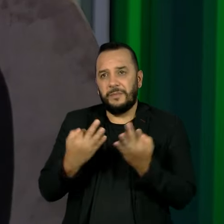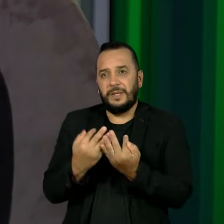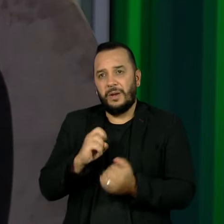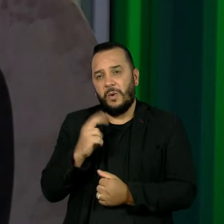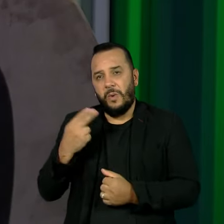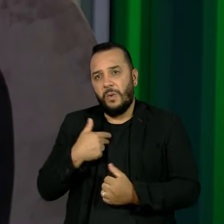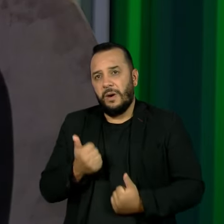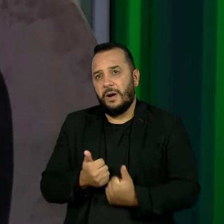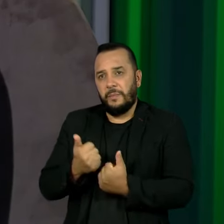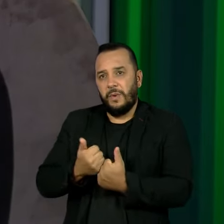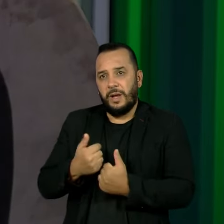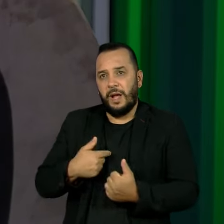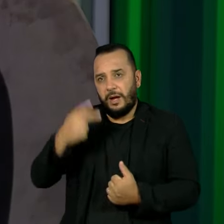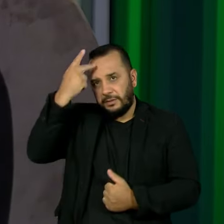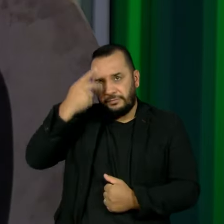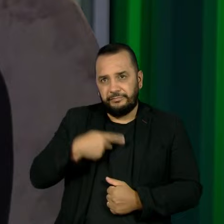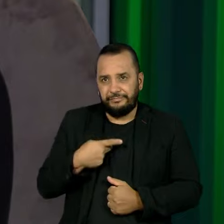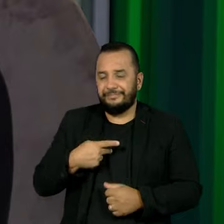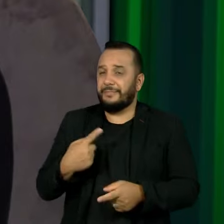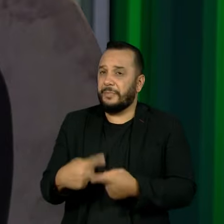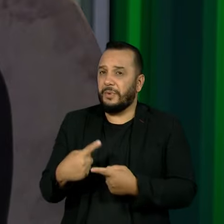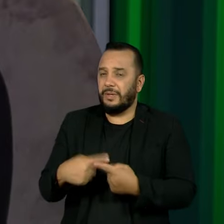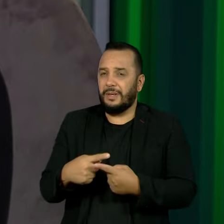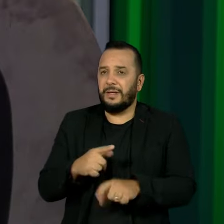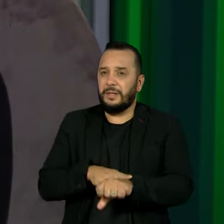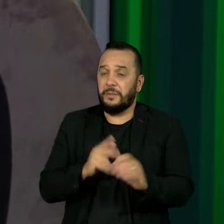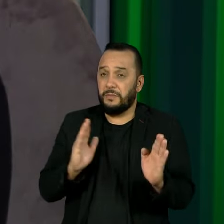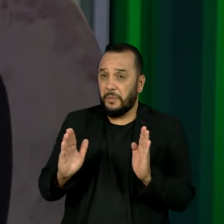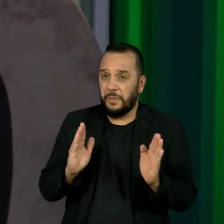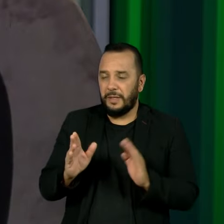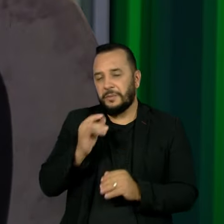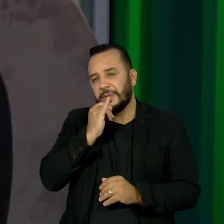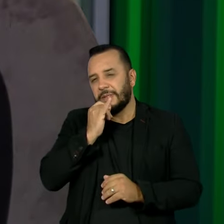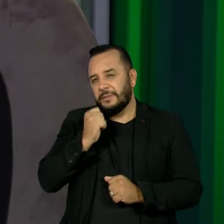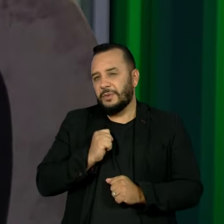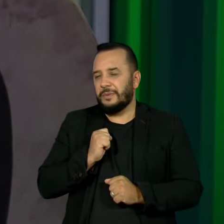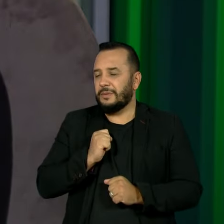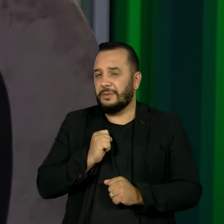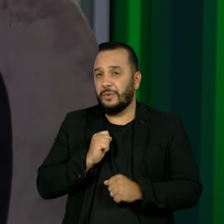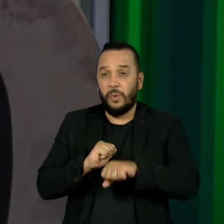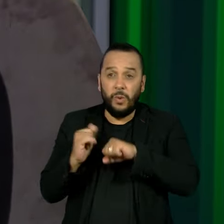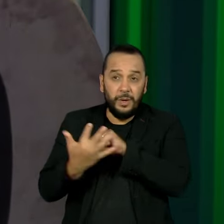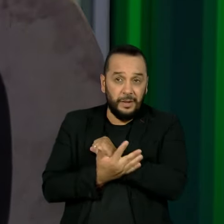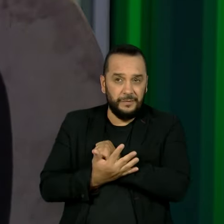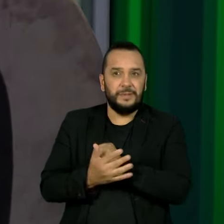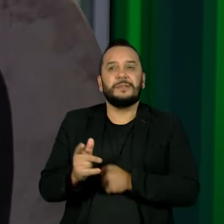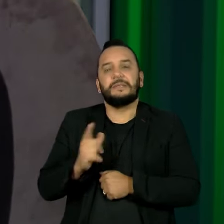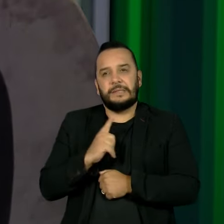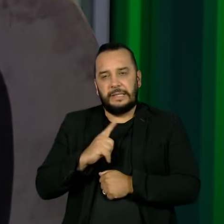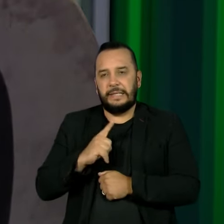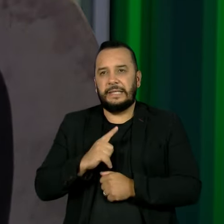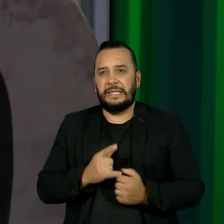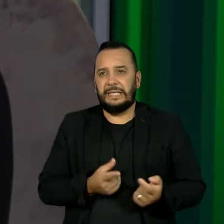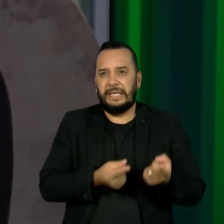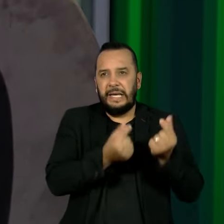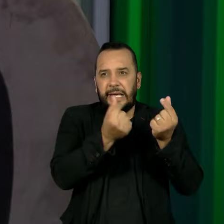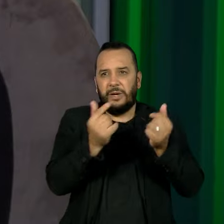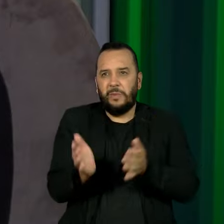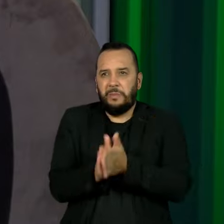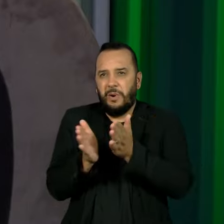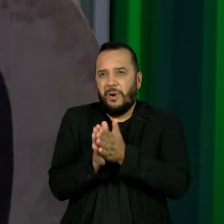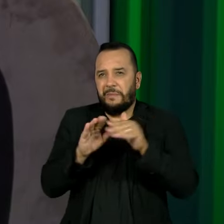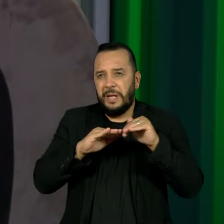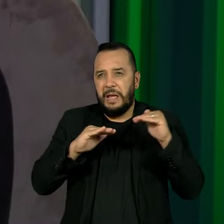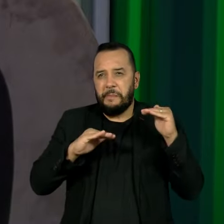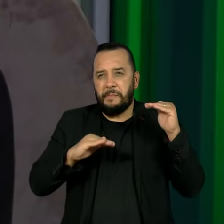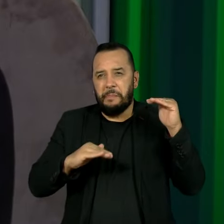enfim, pelas condições que se passa naquele momento, né? A pandemia acentuou muito as questões, de desigualdade e isso leva as